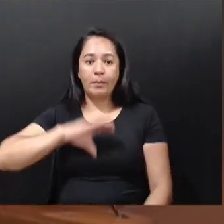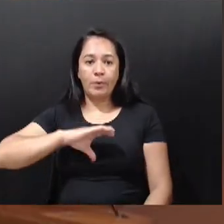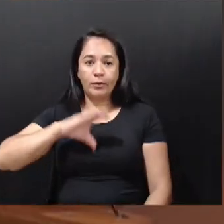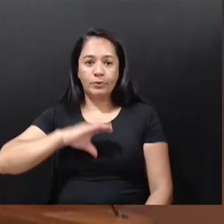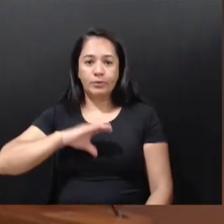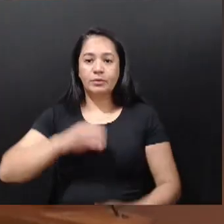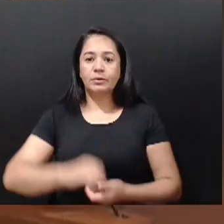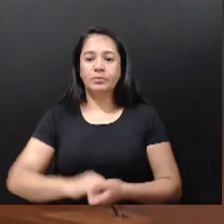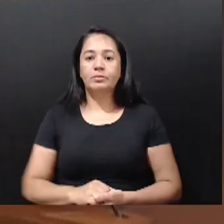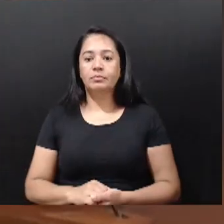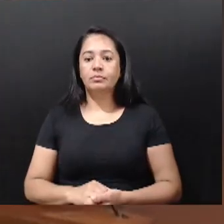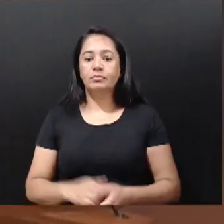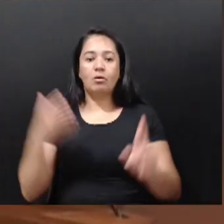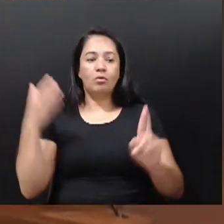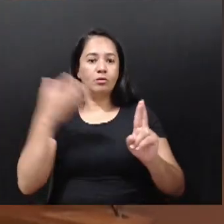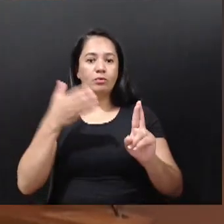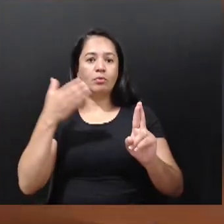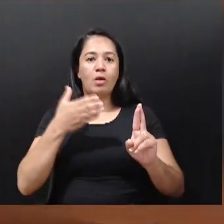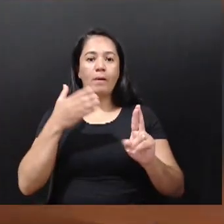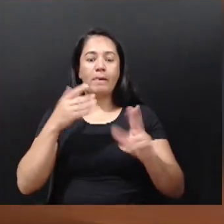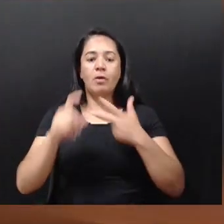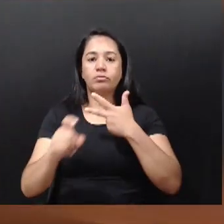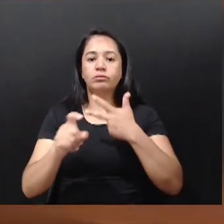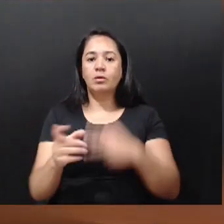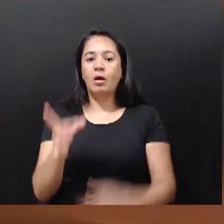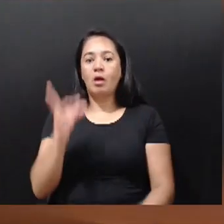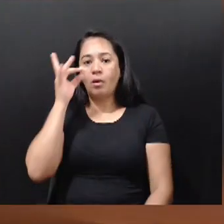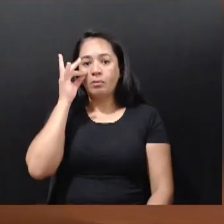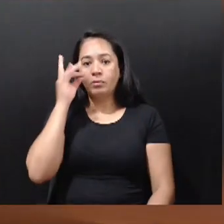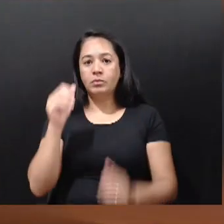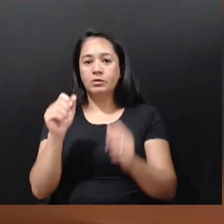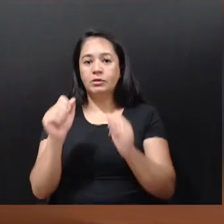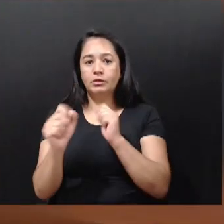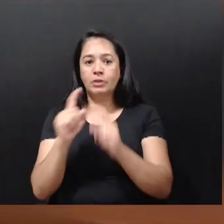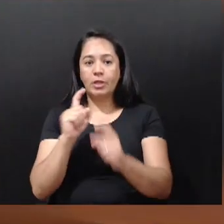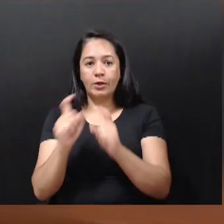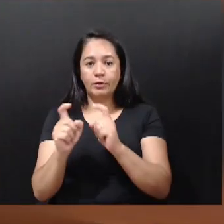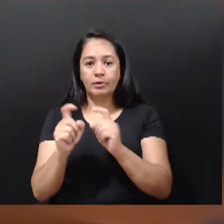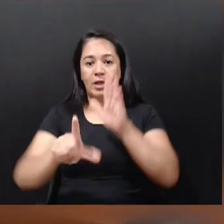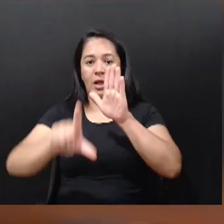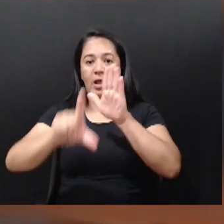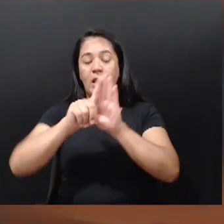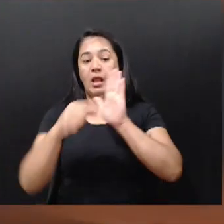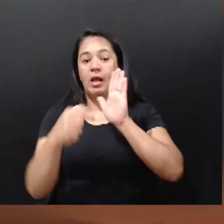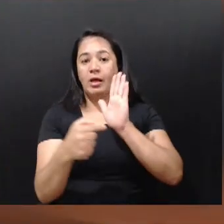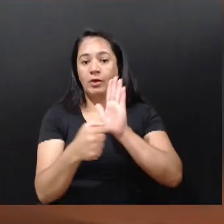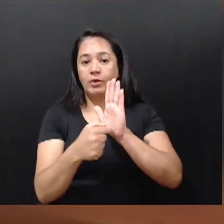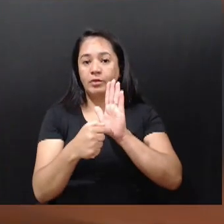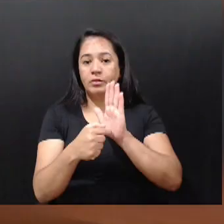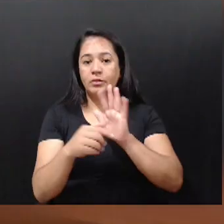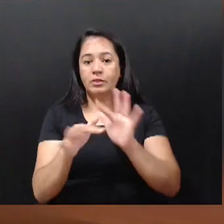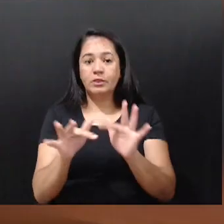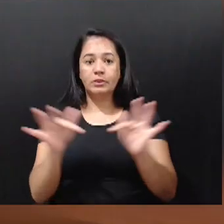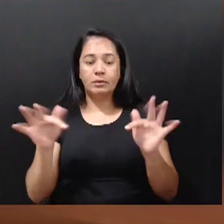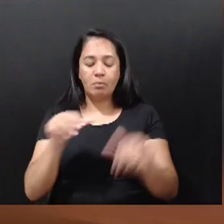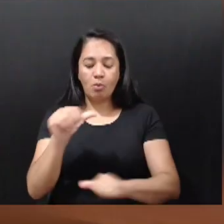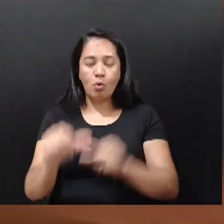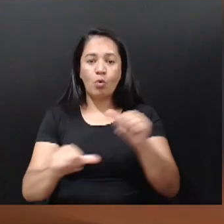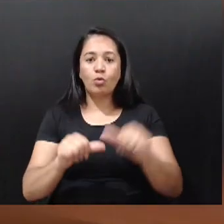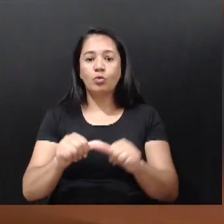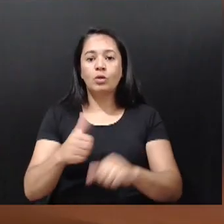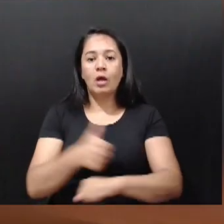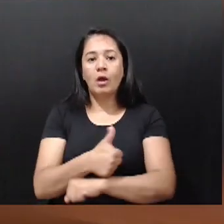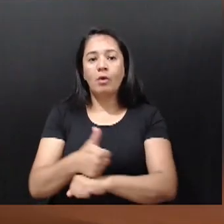do Executivo compareceram na reunião. Essa é uma lei, ela é lei simples que altera o cargo de intérprete de